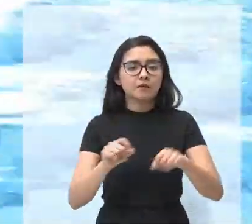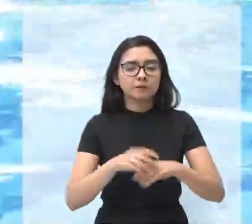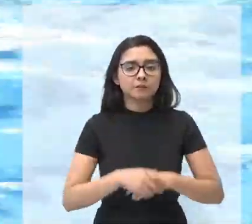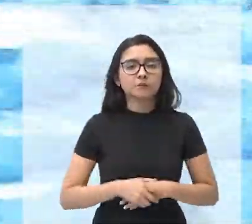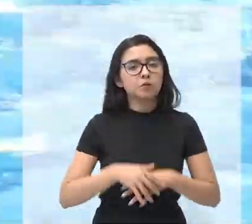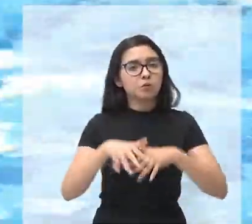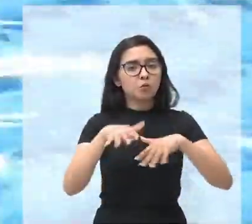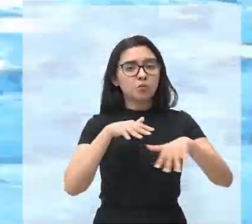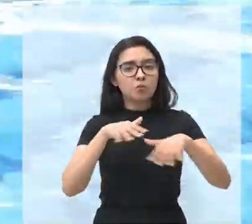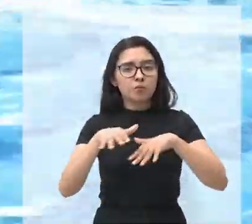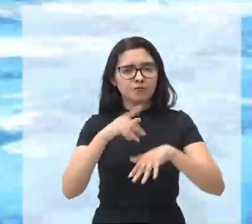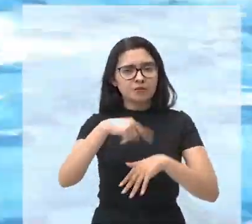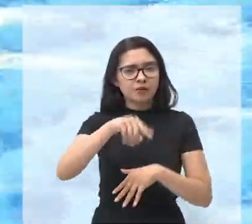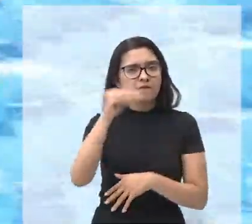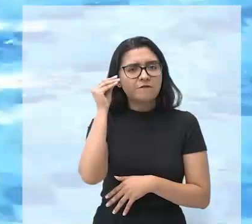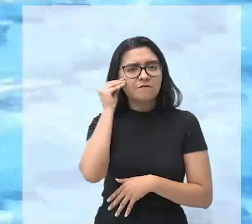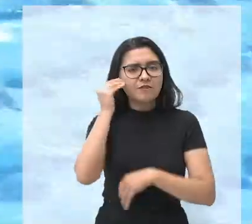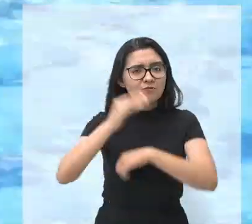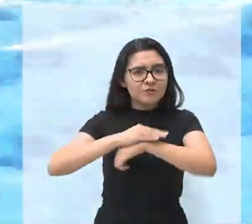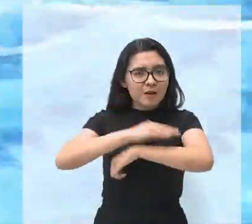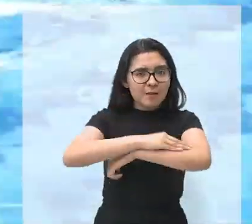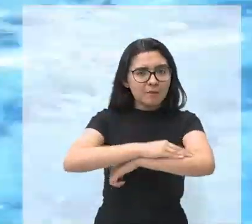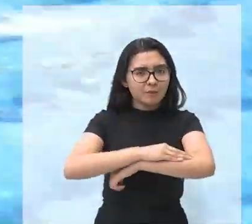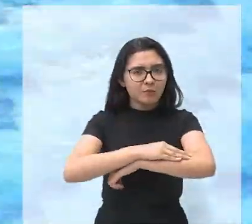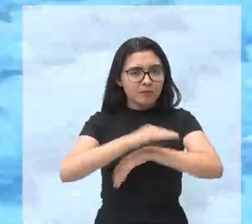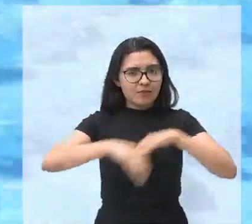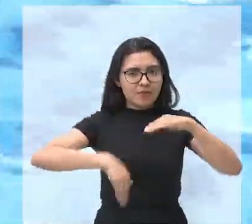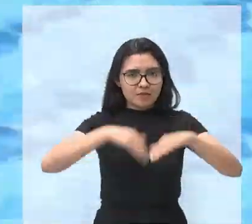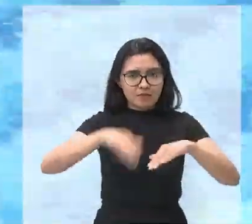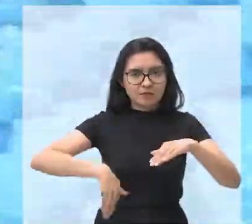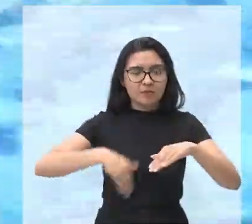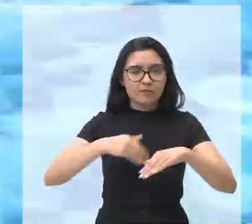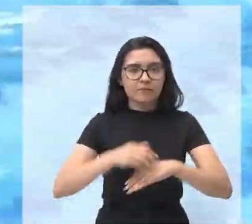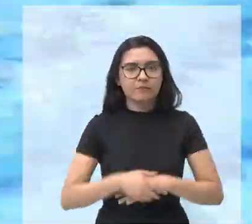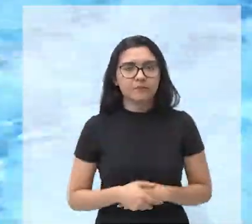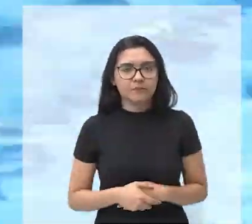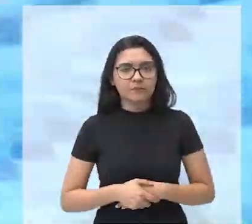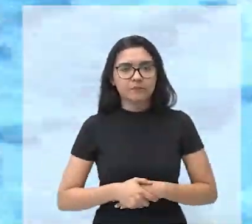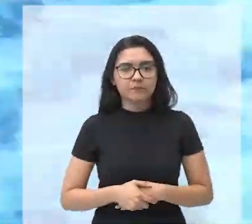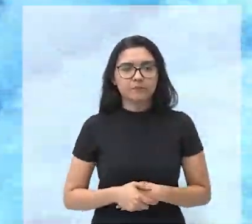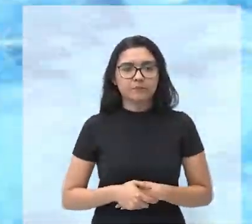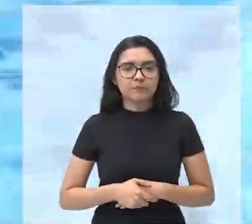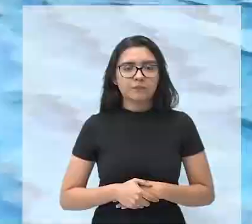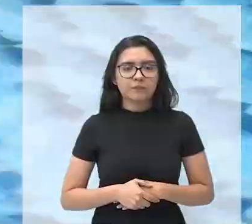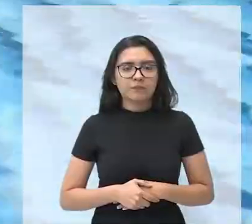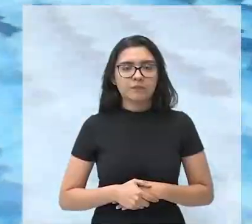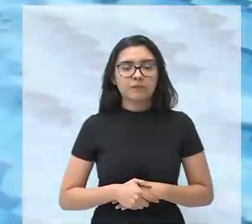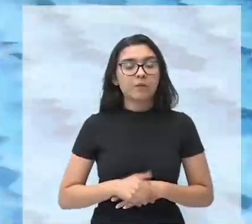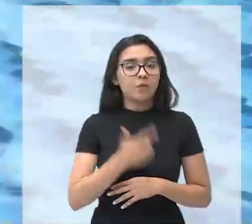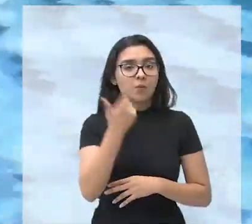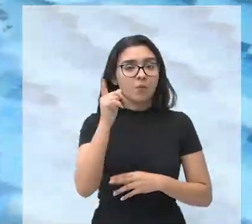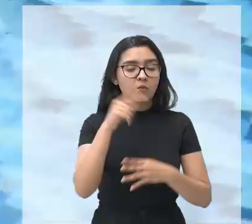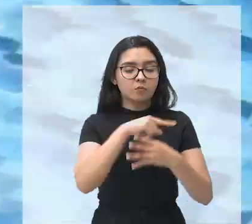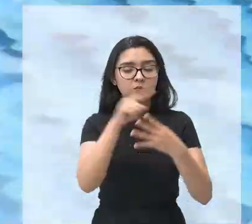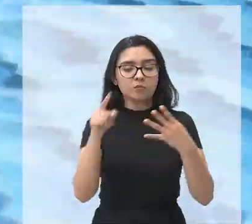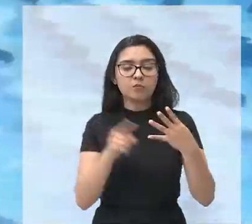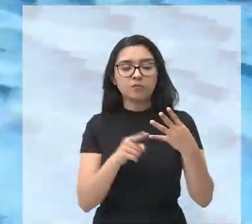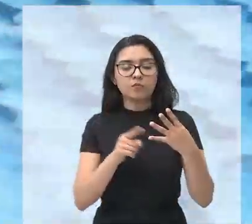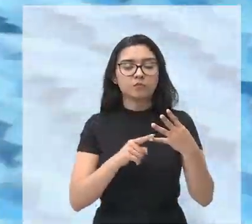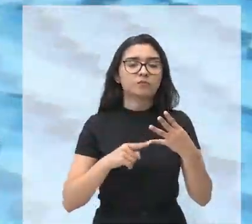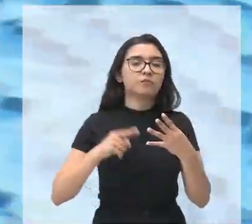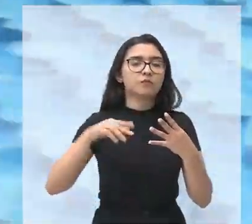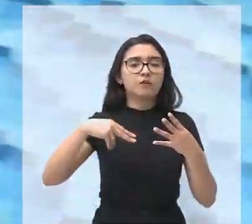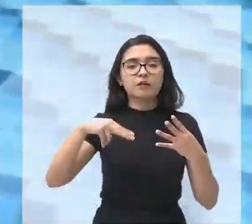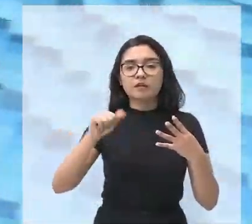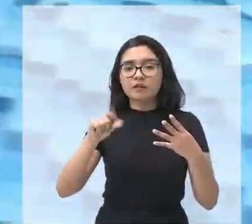vocês já viram um sapinho nadando, estilo um sapinho, certo? Outro nado que eu quero apresentar para